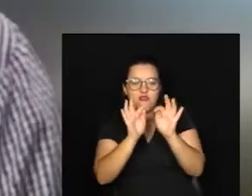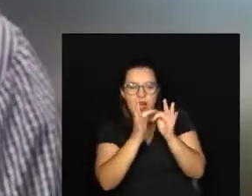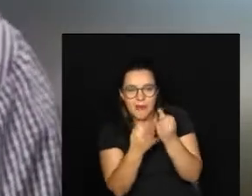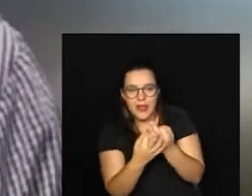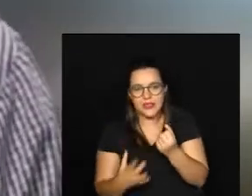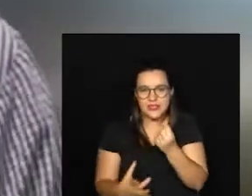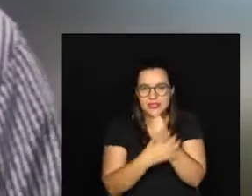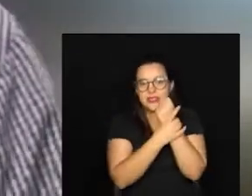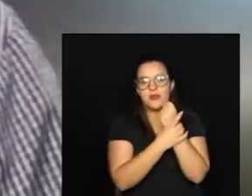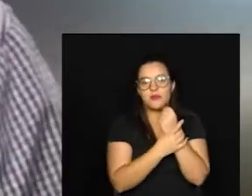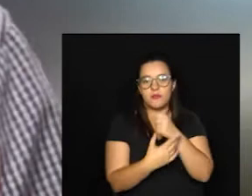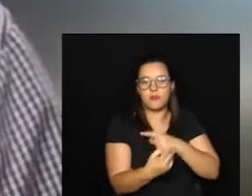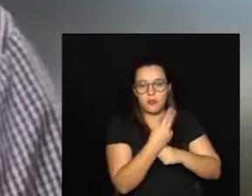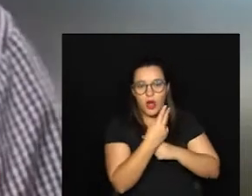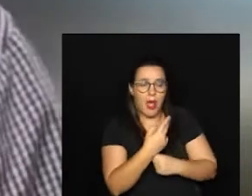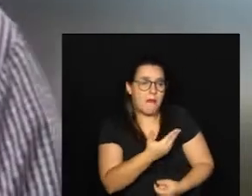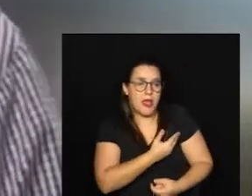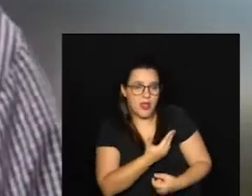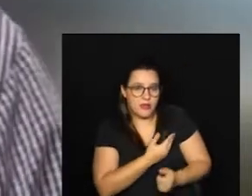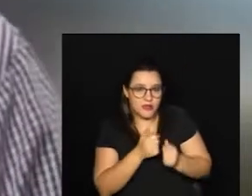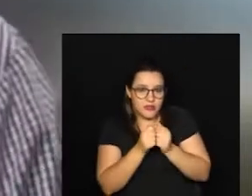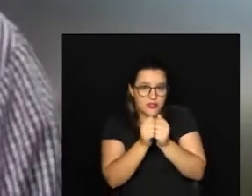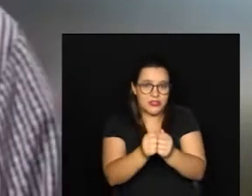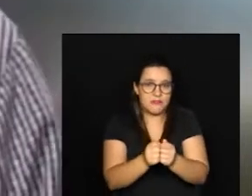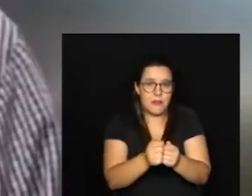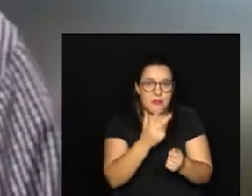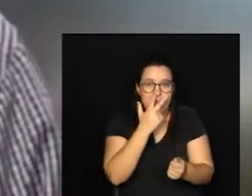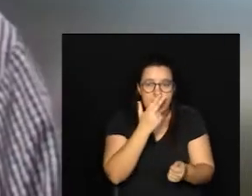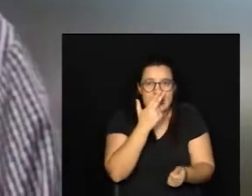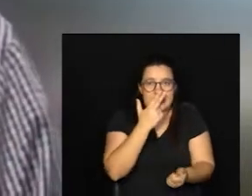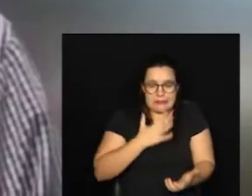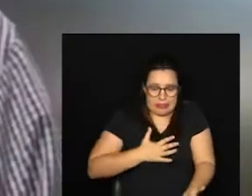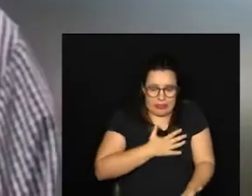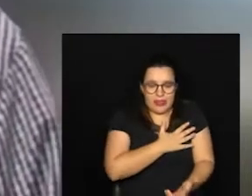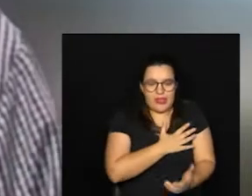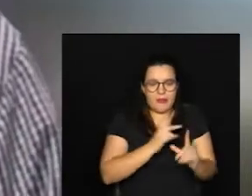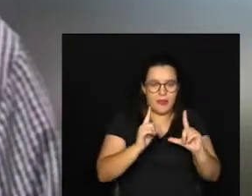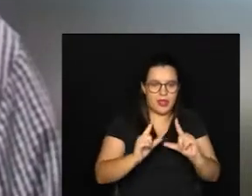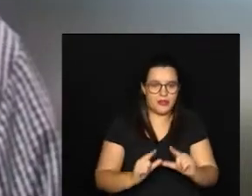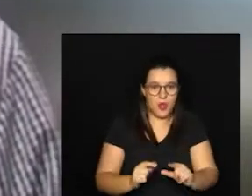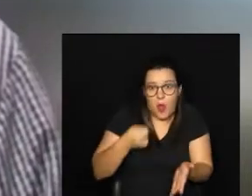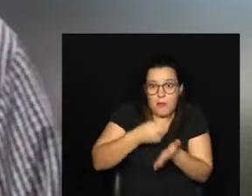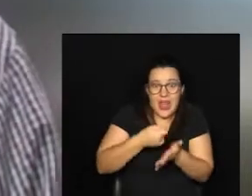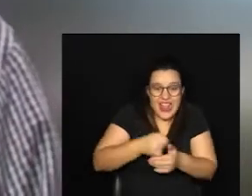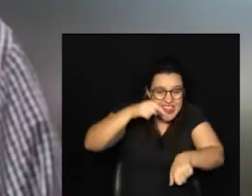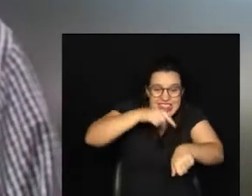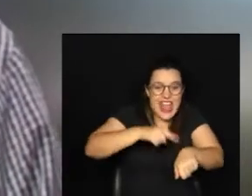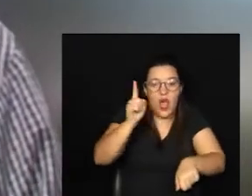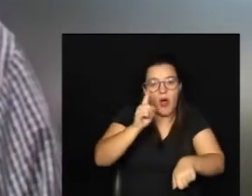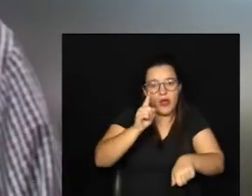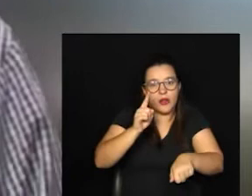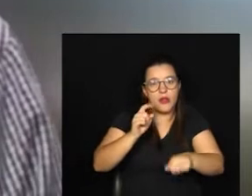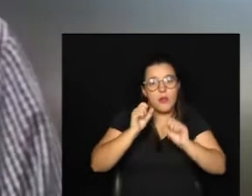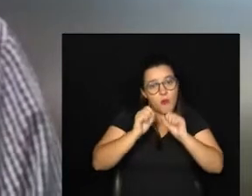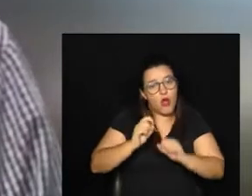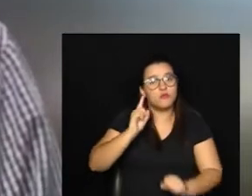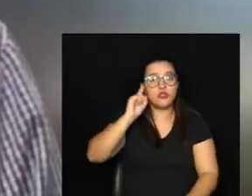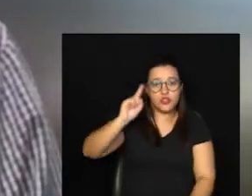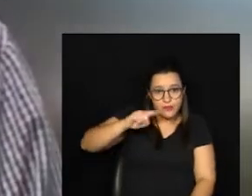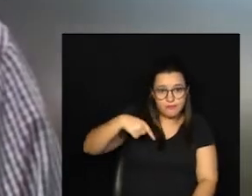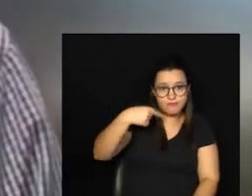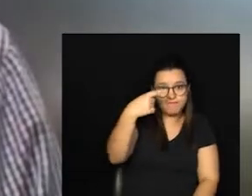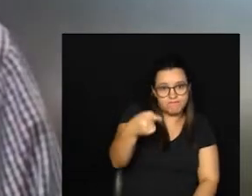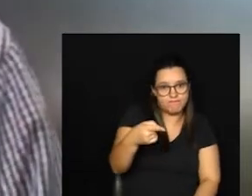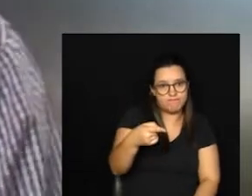sentir mais protegida ou então menos constrangida. Consegue fazer, não é obrigatório que se faça no próprio dia, mas